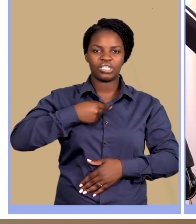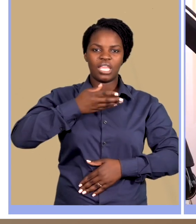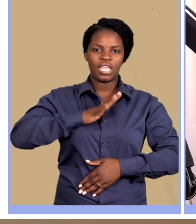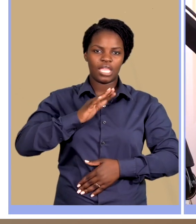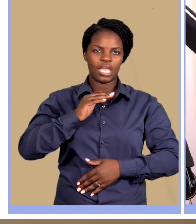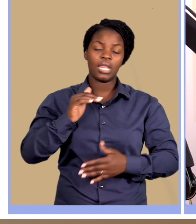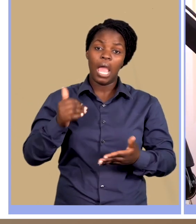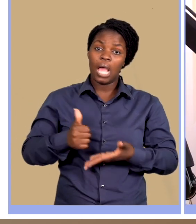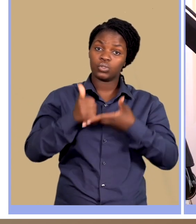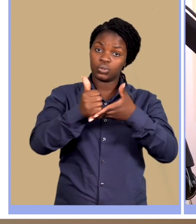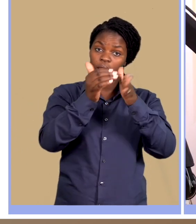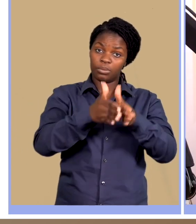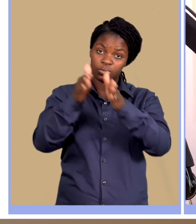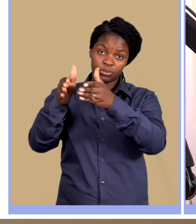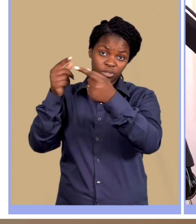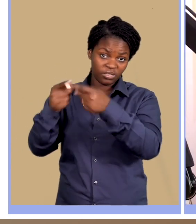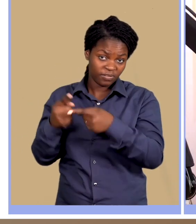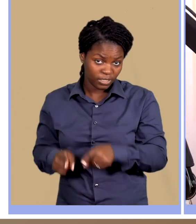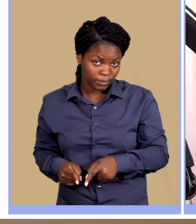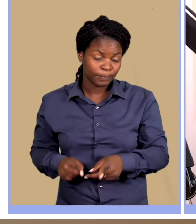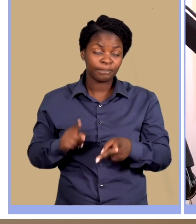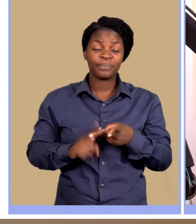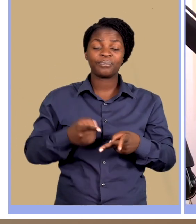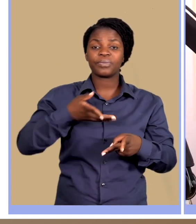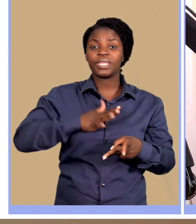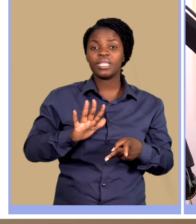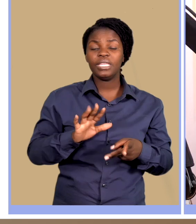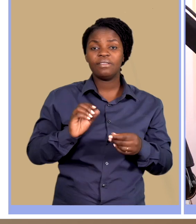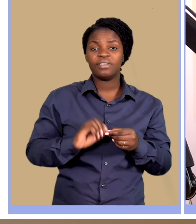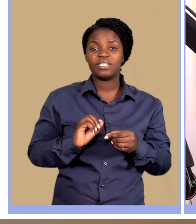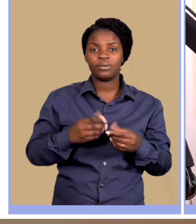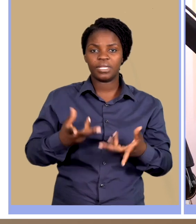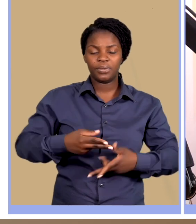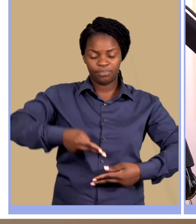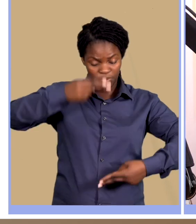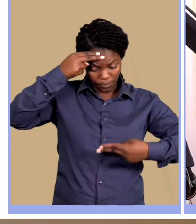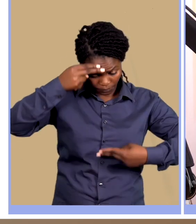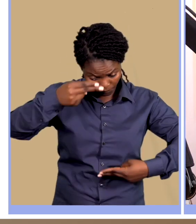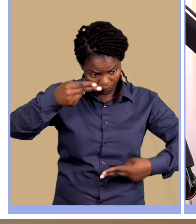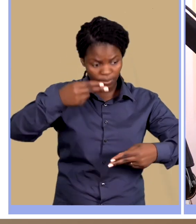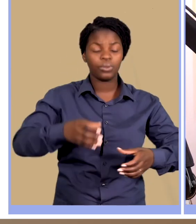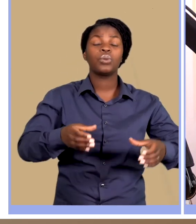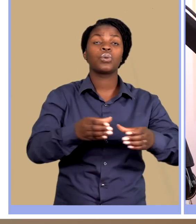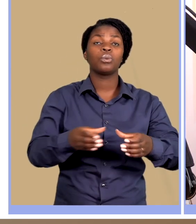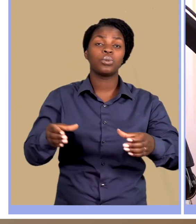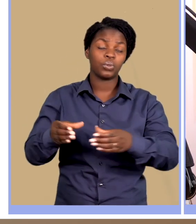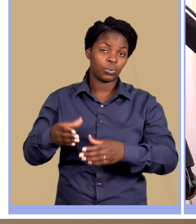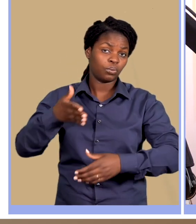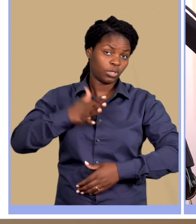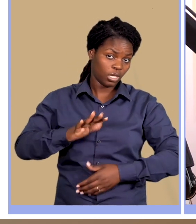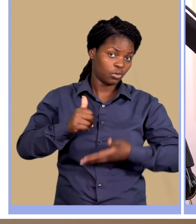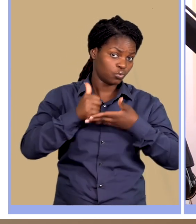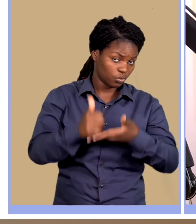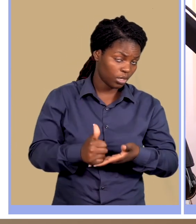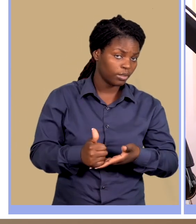interessados em manter a dignidade dos grupos em situação de vulnerabilidade, todos aqueles que